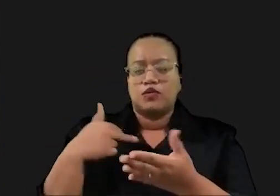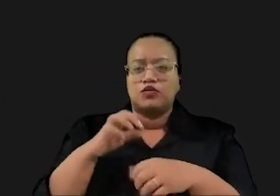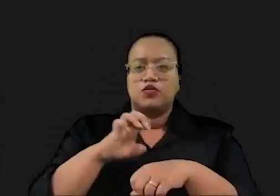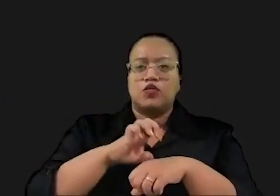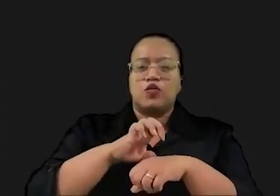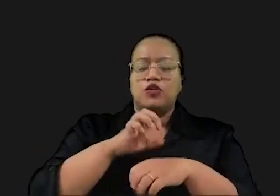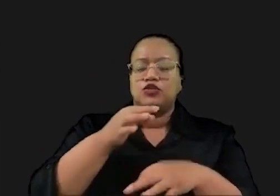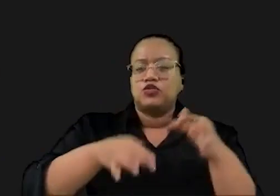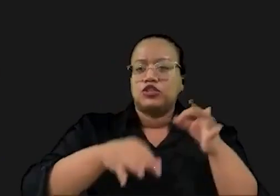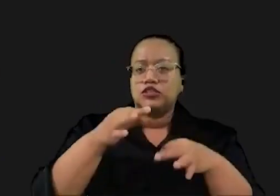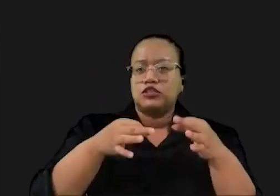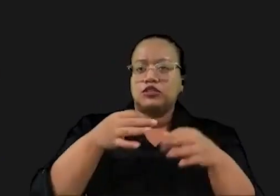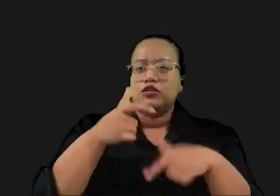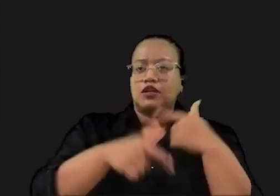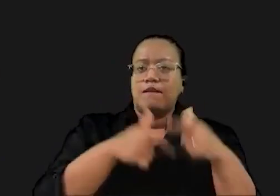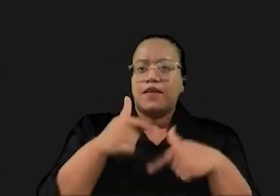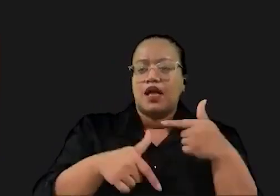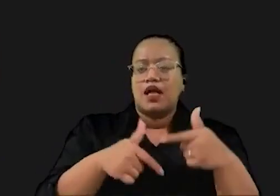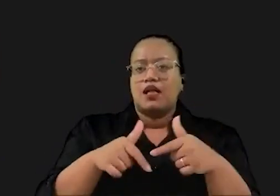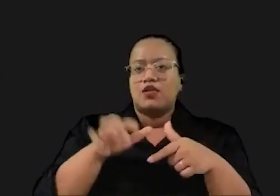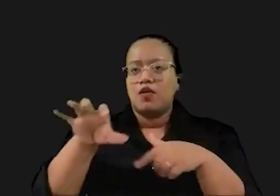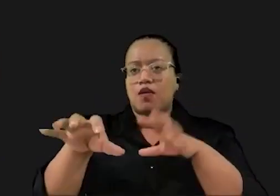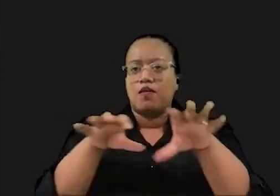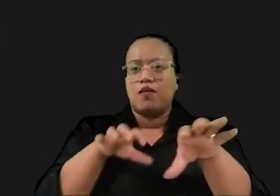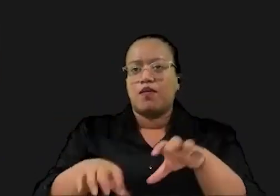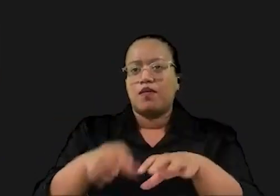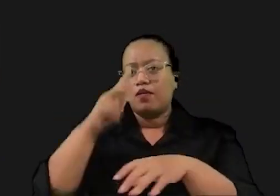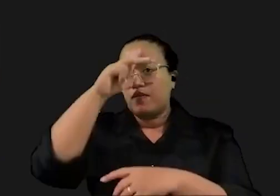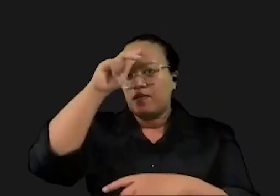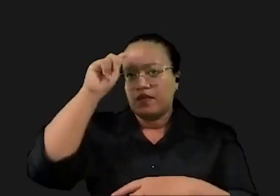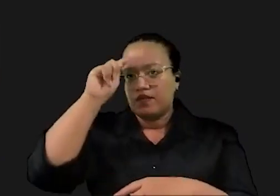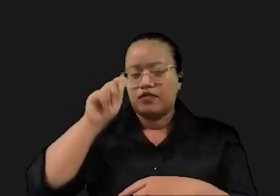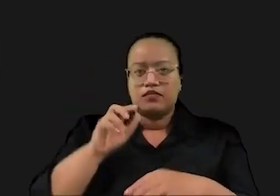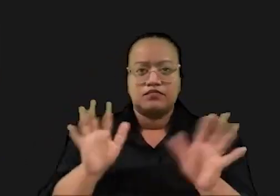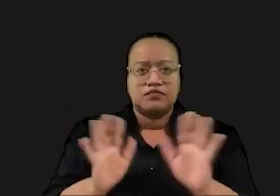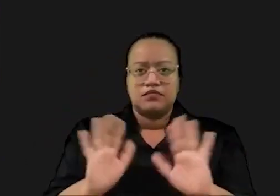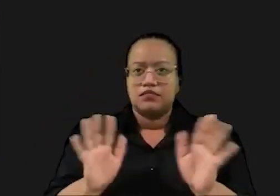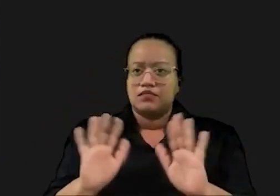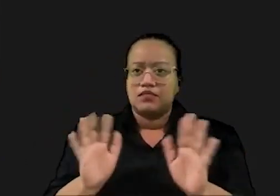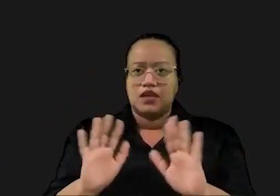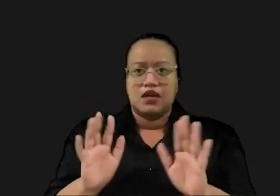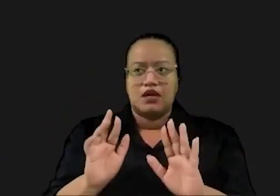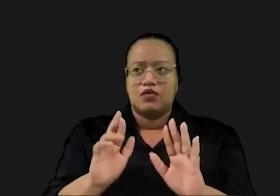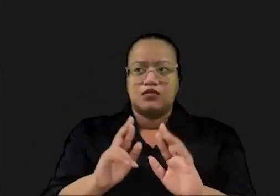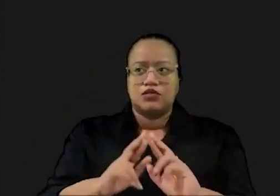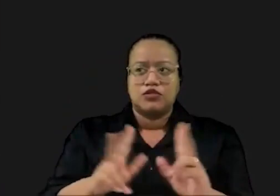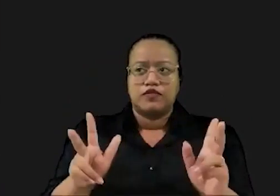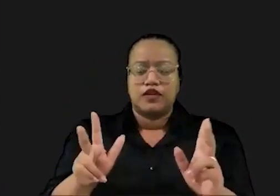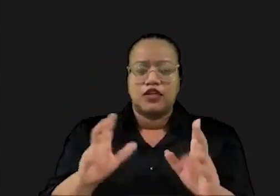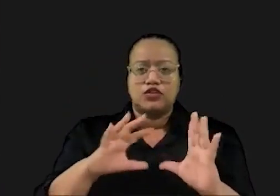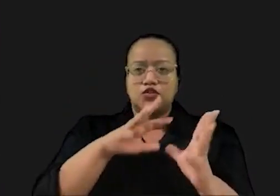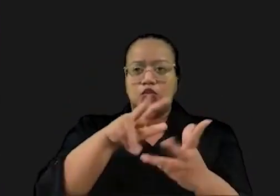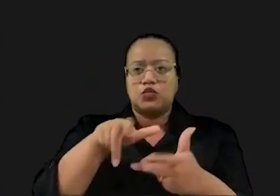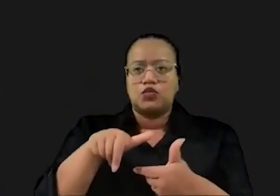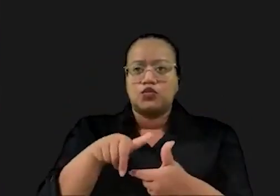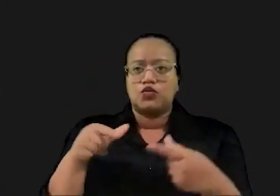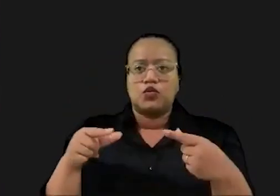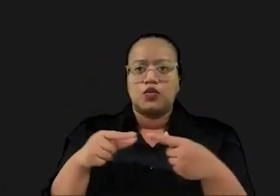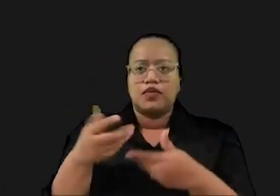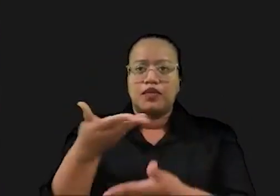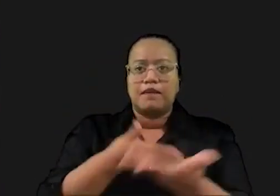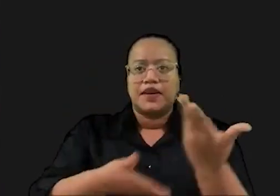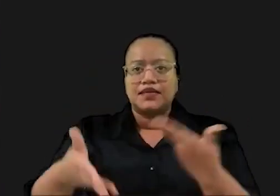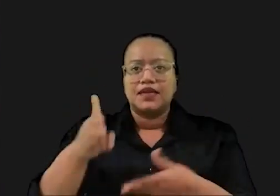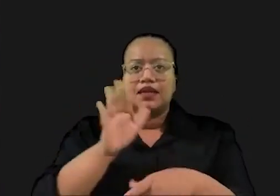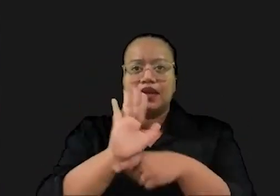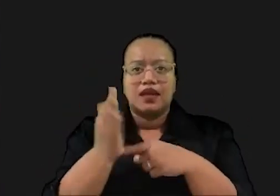aquela prefeitura, com a parceria. Oxente, o mundo é da parceria, o mundo é de estar juntos, né?